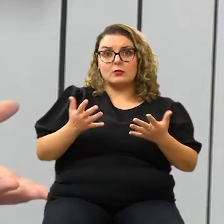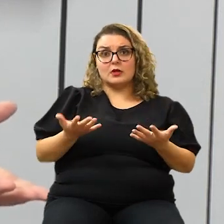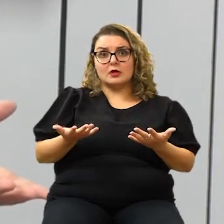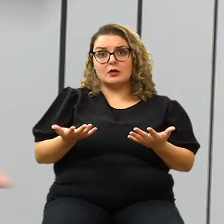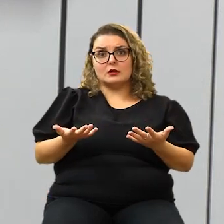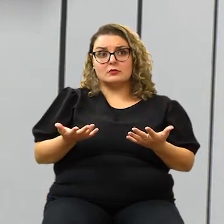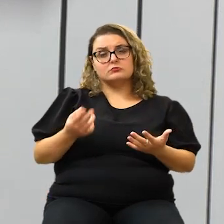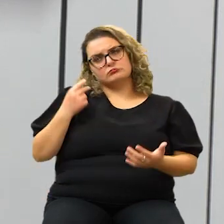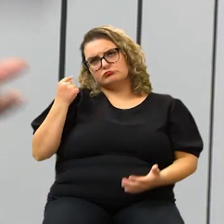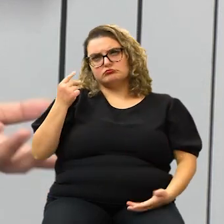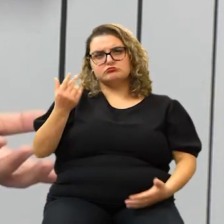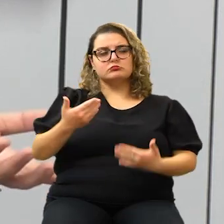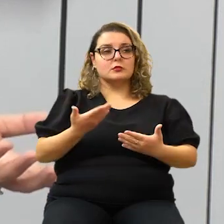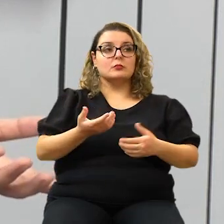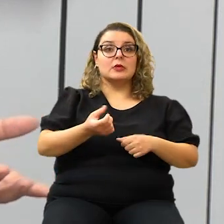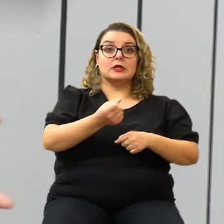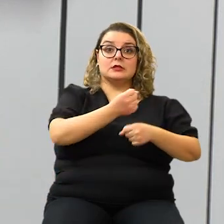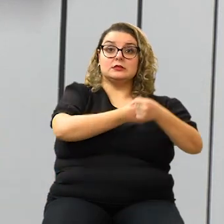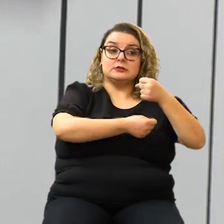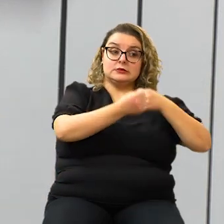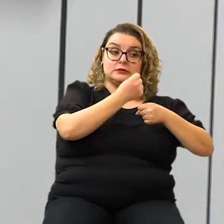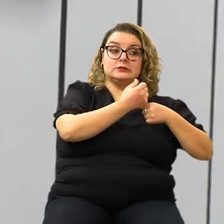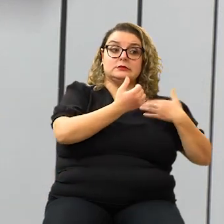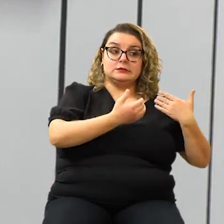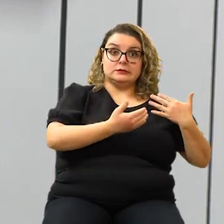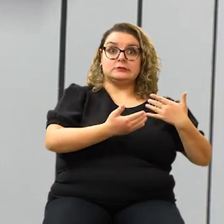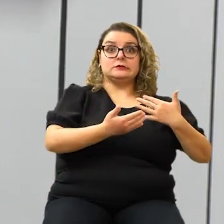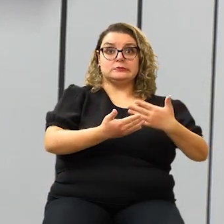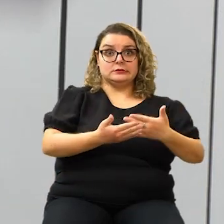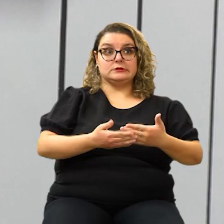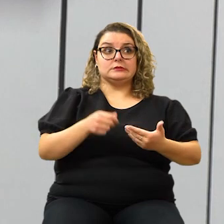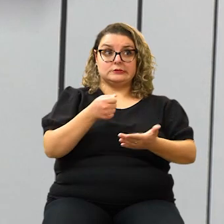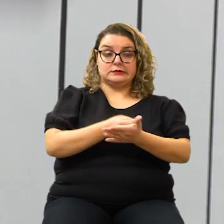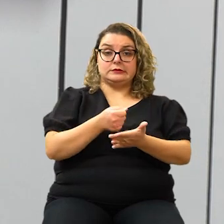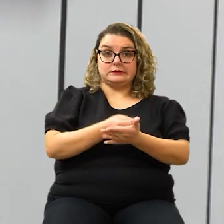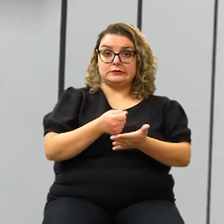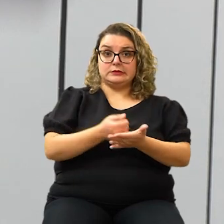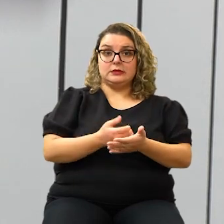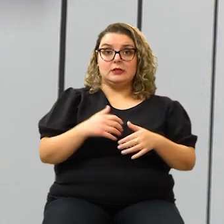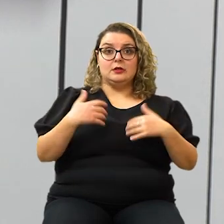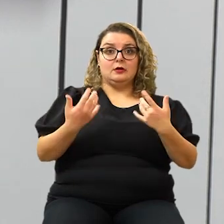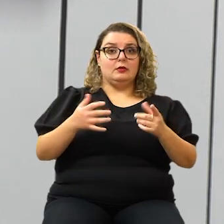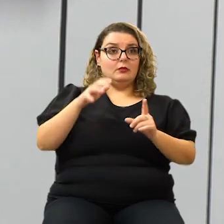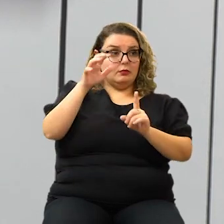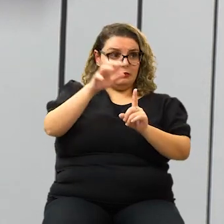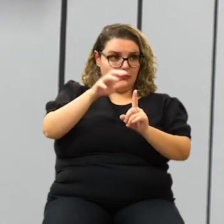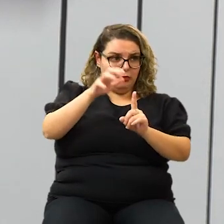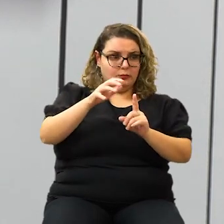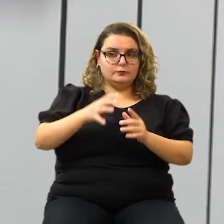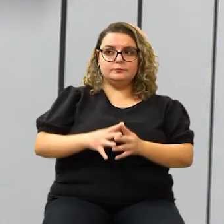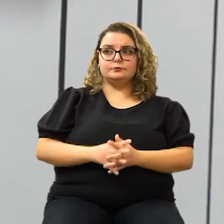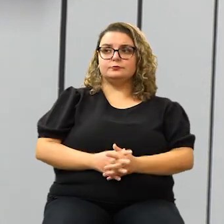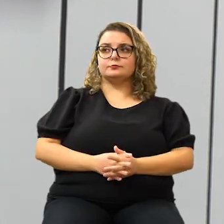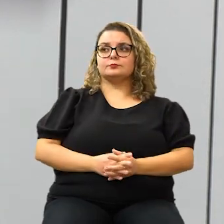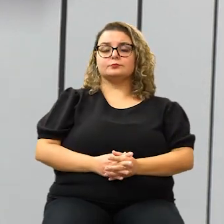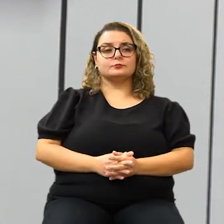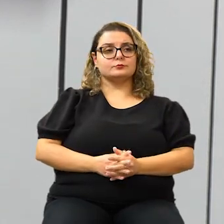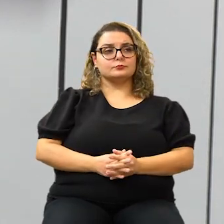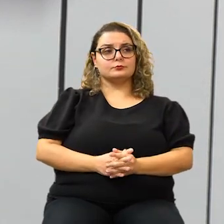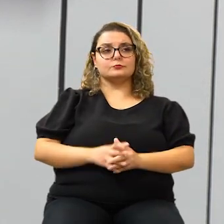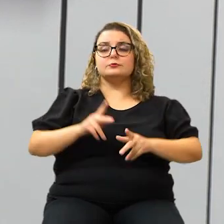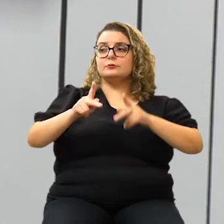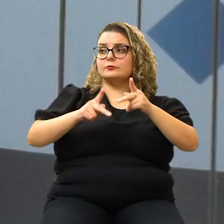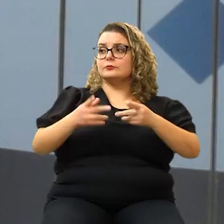mas, né, nos anos anteriores tem sido mais ferrenha, né? Quais os impactos para a